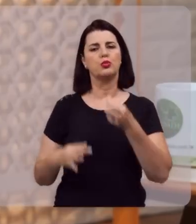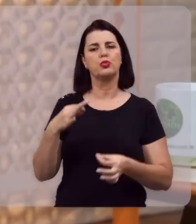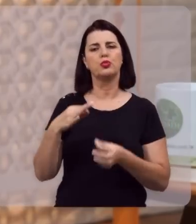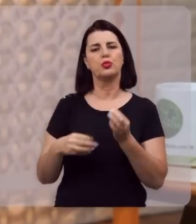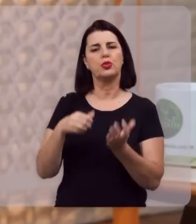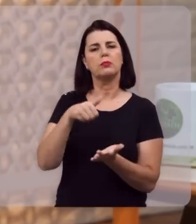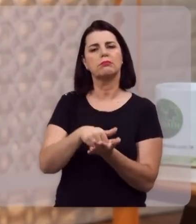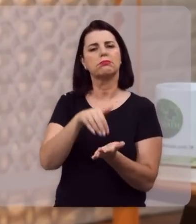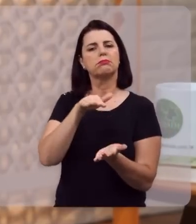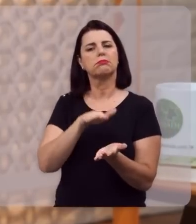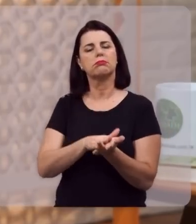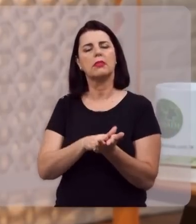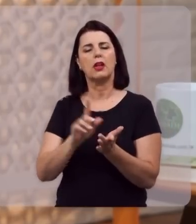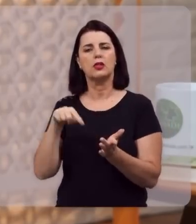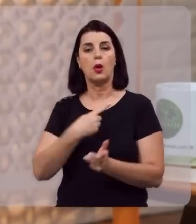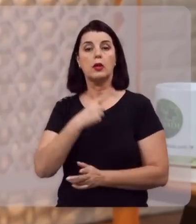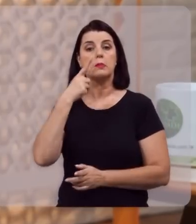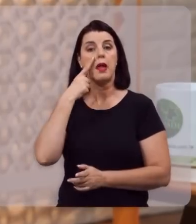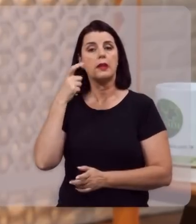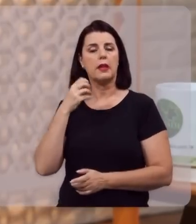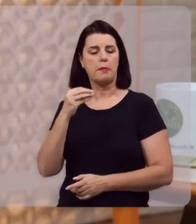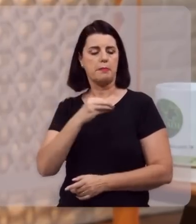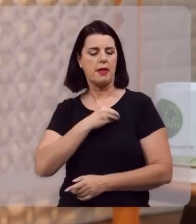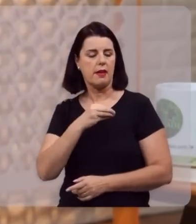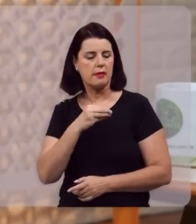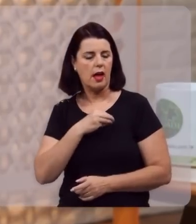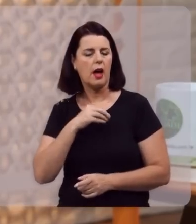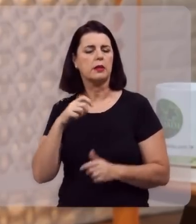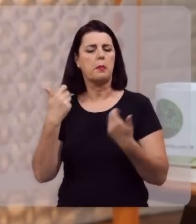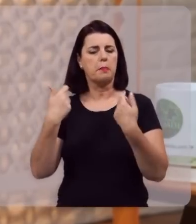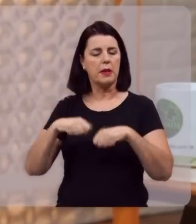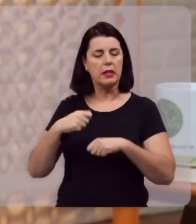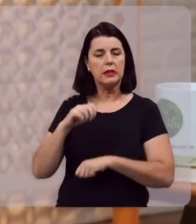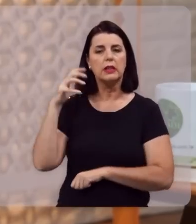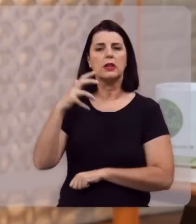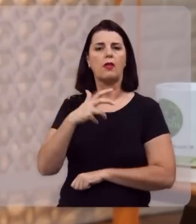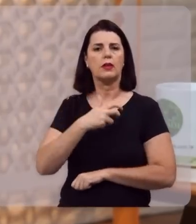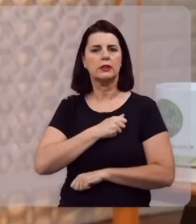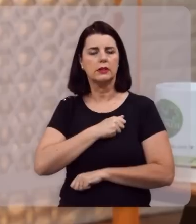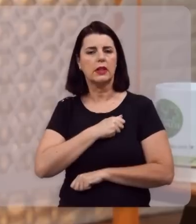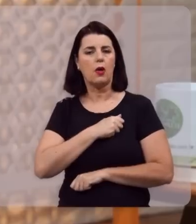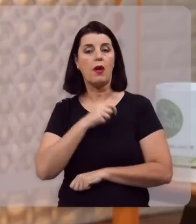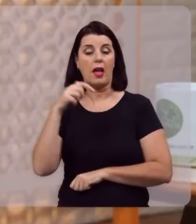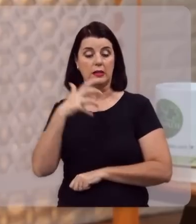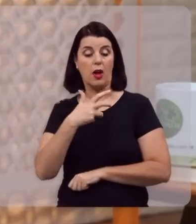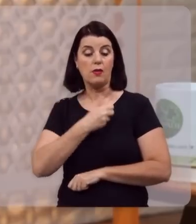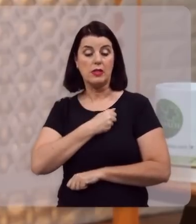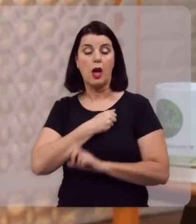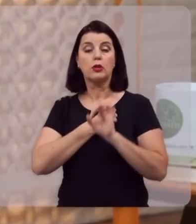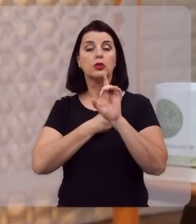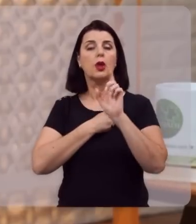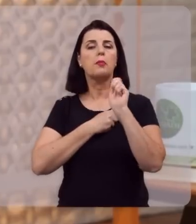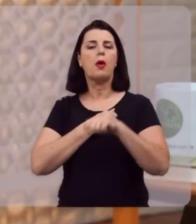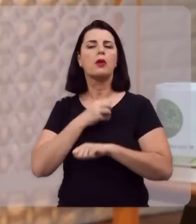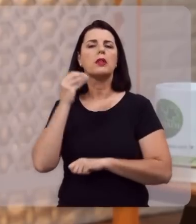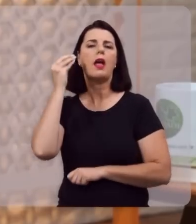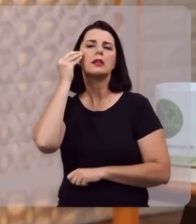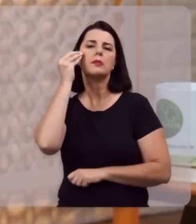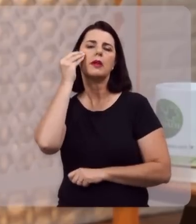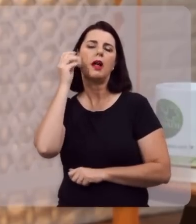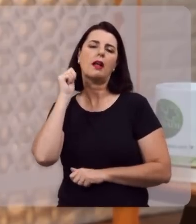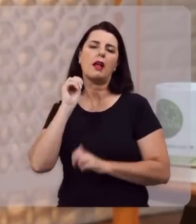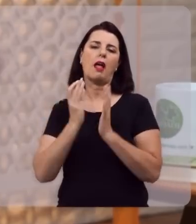nos percebemos, então, pecadores, que carecemos, né, de um Redentor e que essa redenção só pode ser experimentada